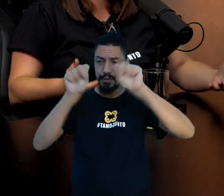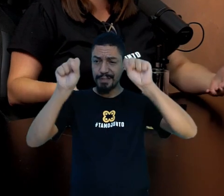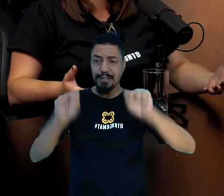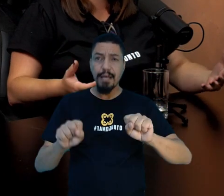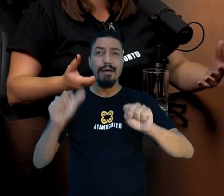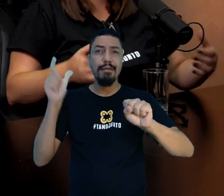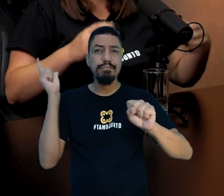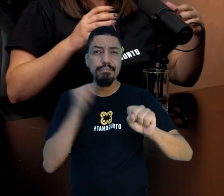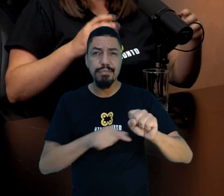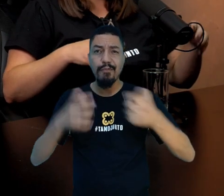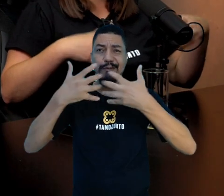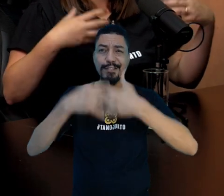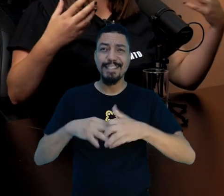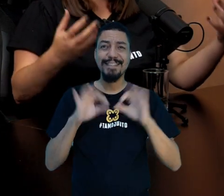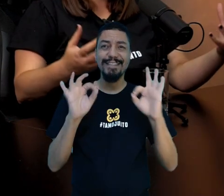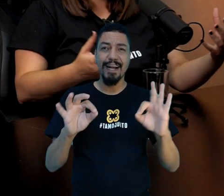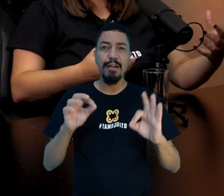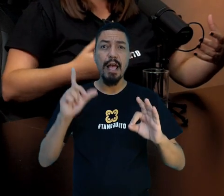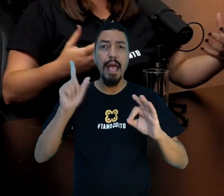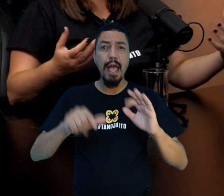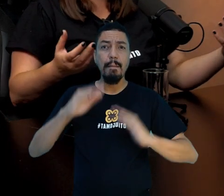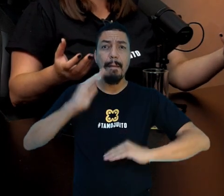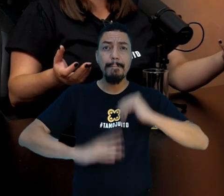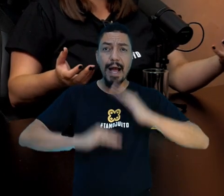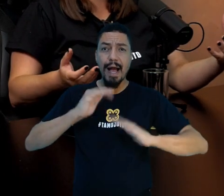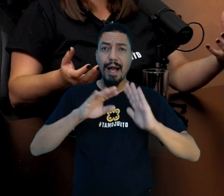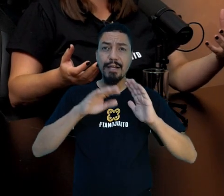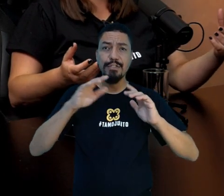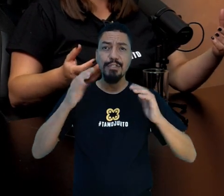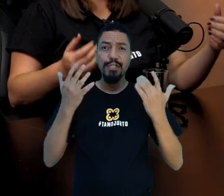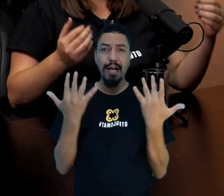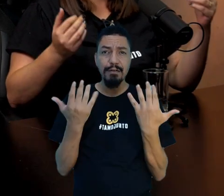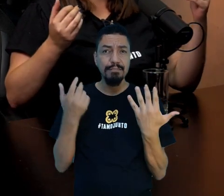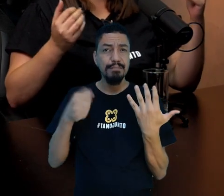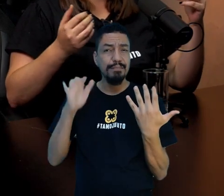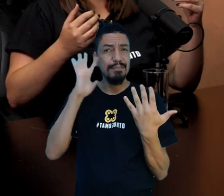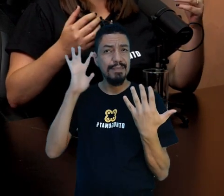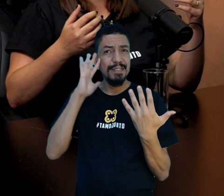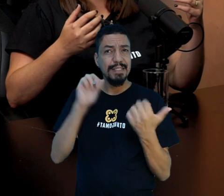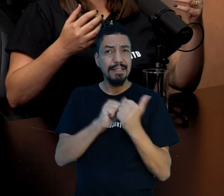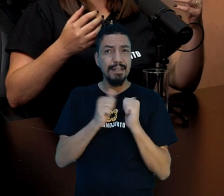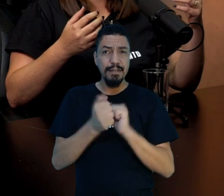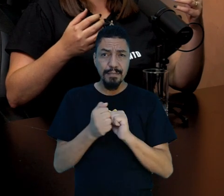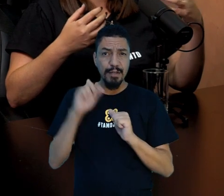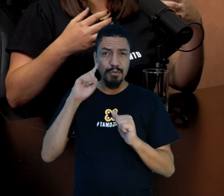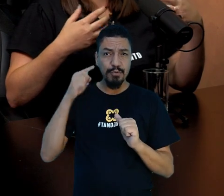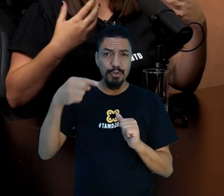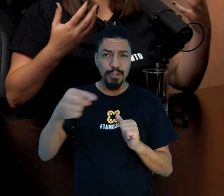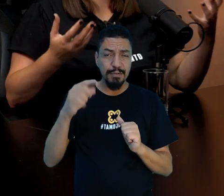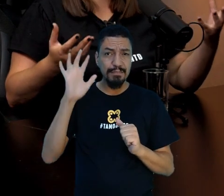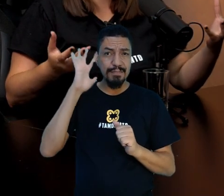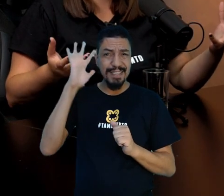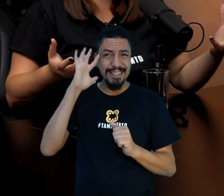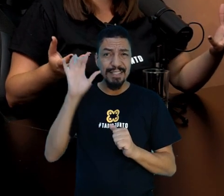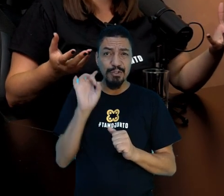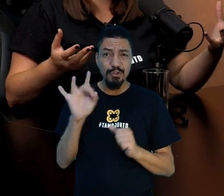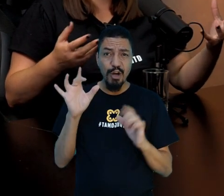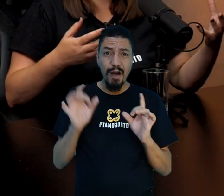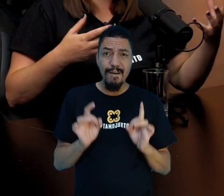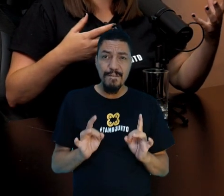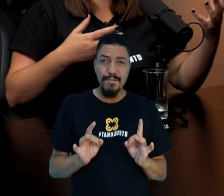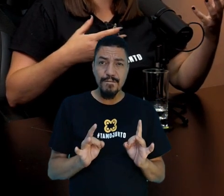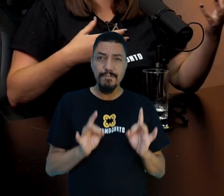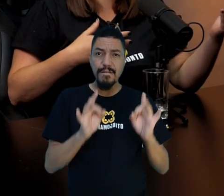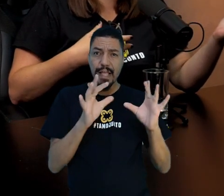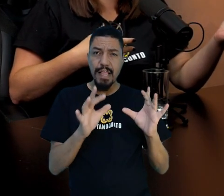isso seja adequado. São práticas que têm que ser pensadas, né? Então, acho que para além de vender,